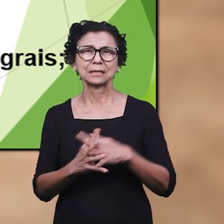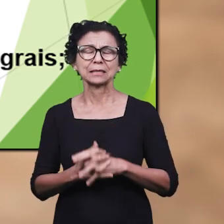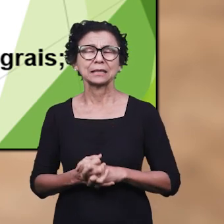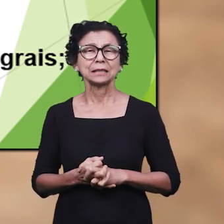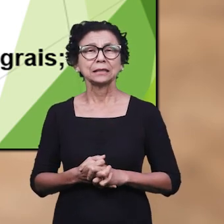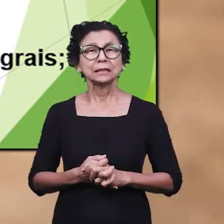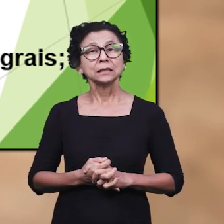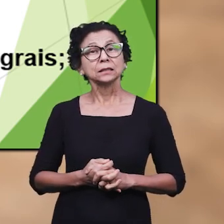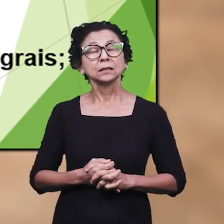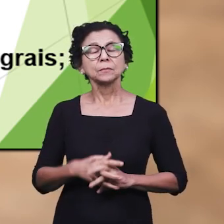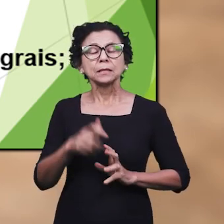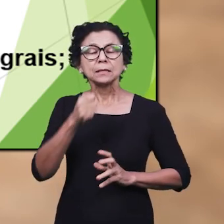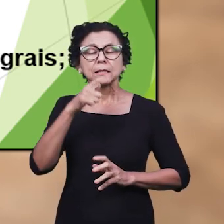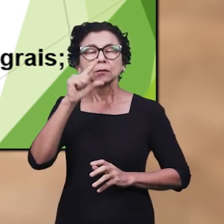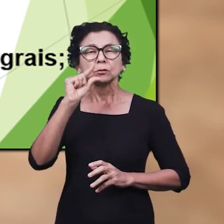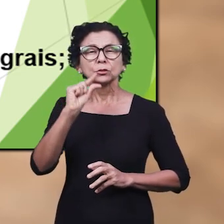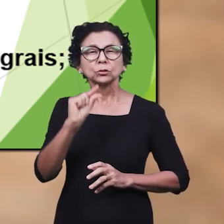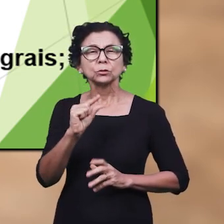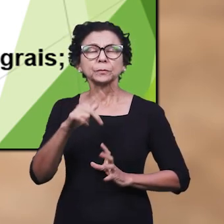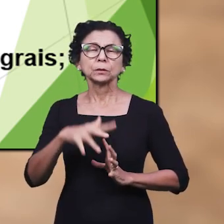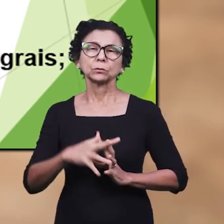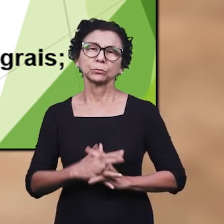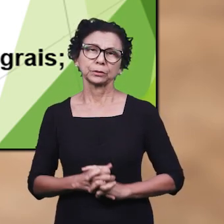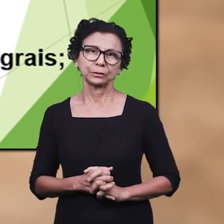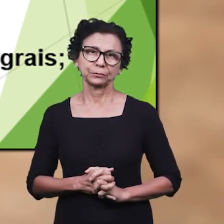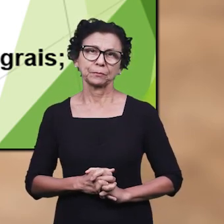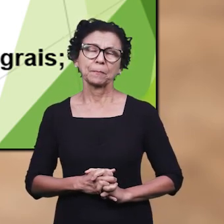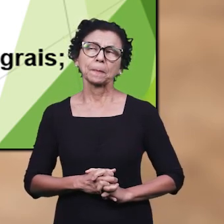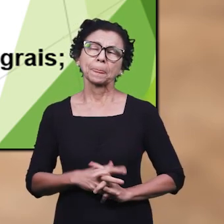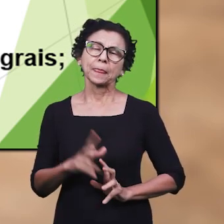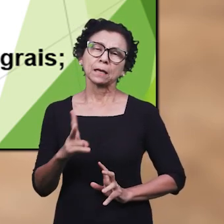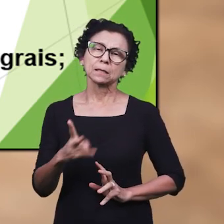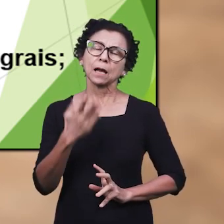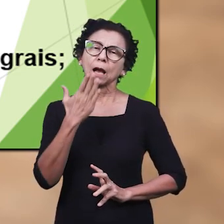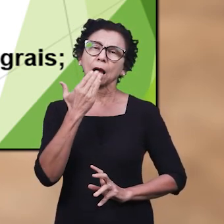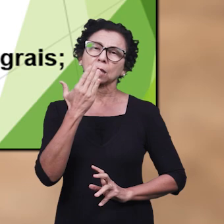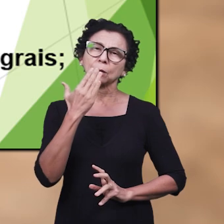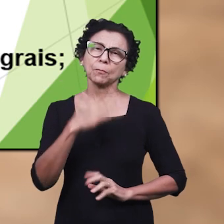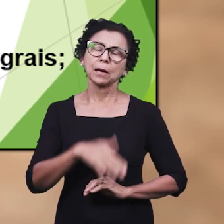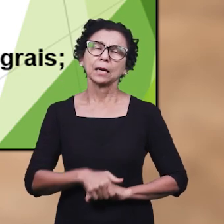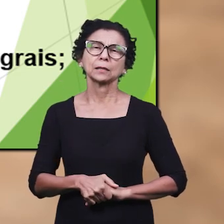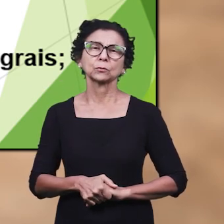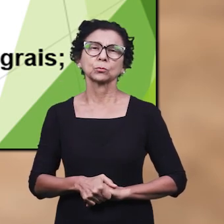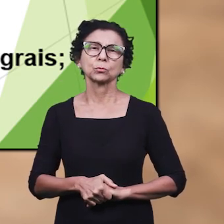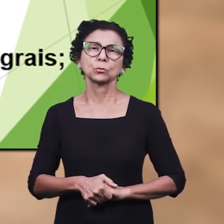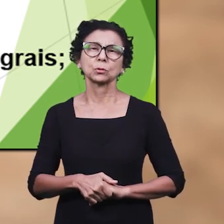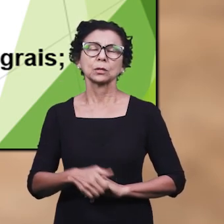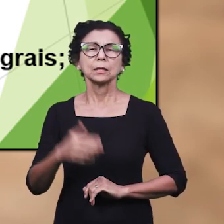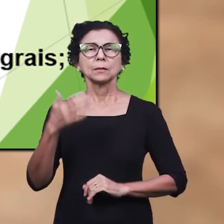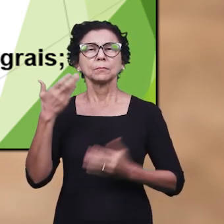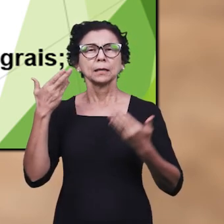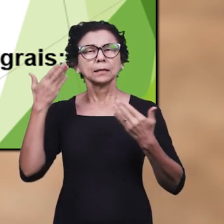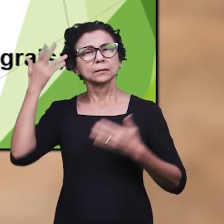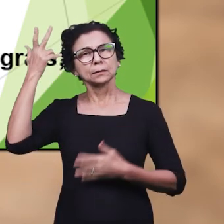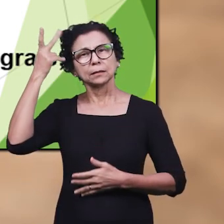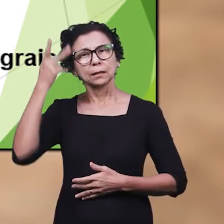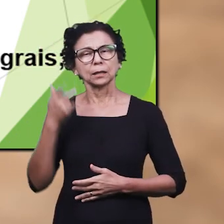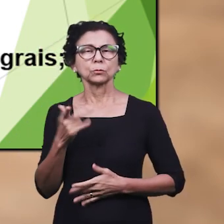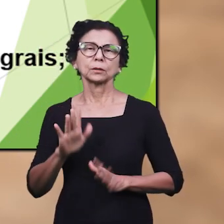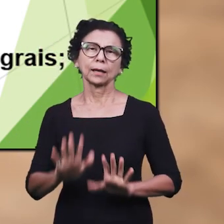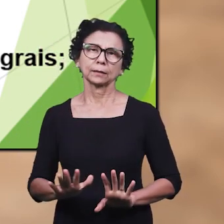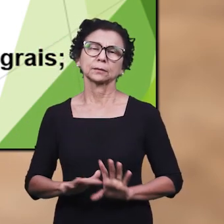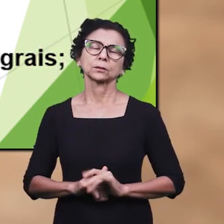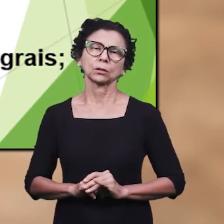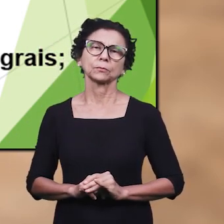o consumo de sal e procure consumir alimentos menos processados, como alimentos integrais, por